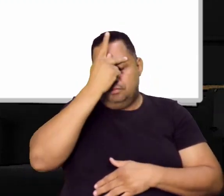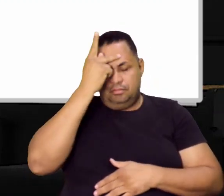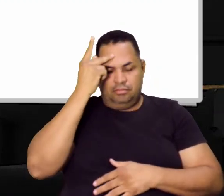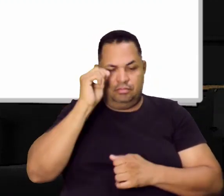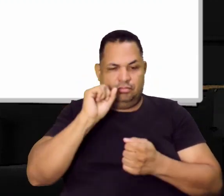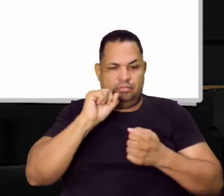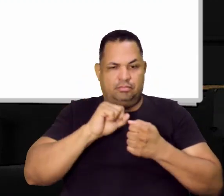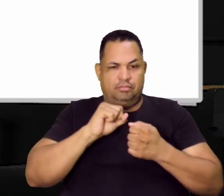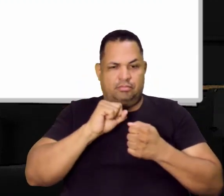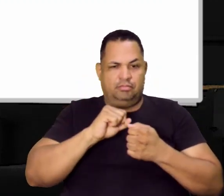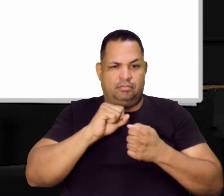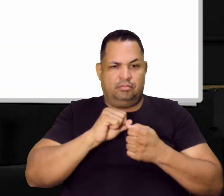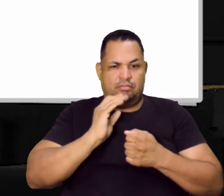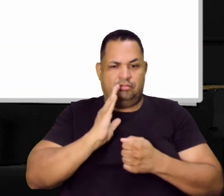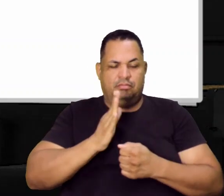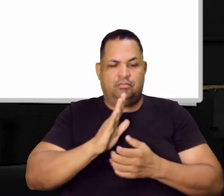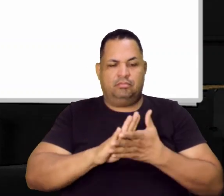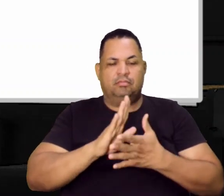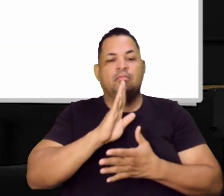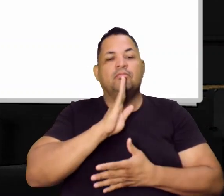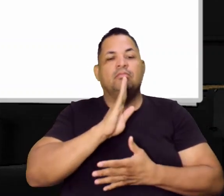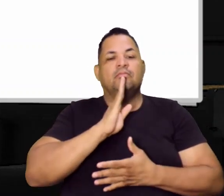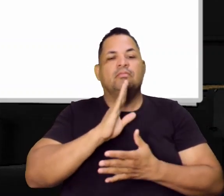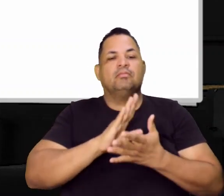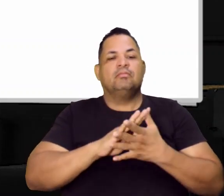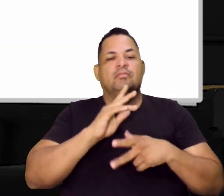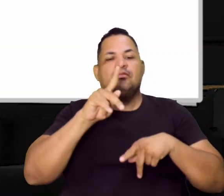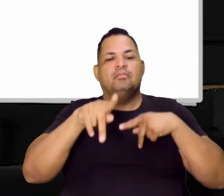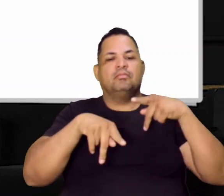aquela imagem que já é conhecida